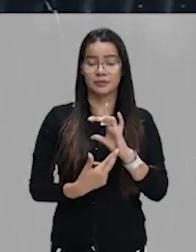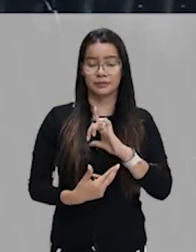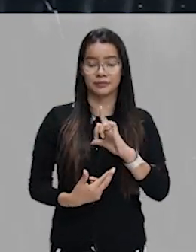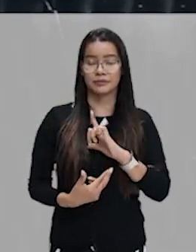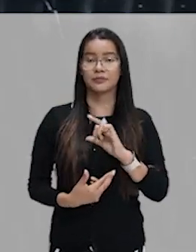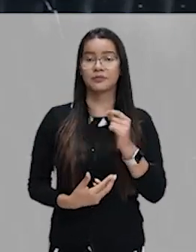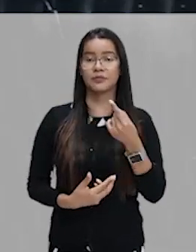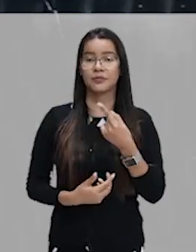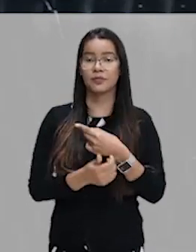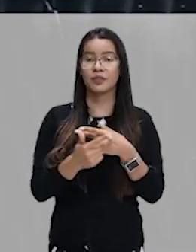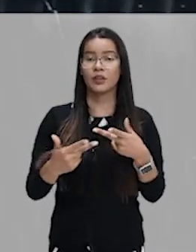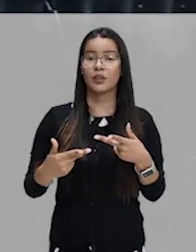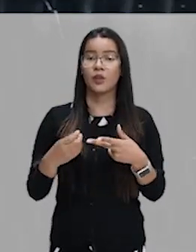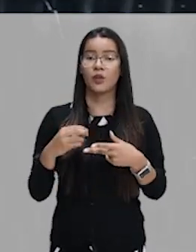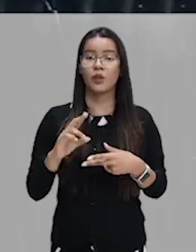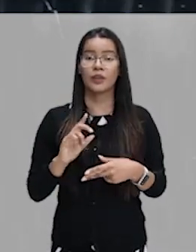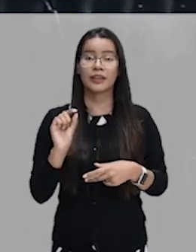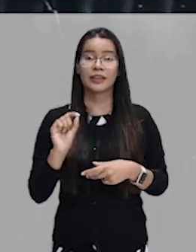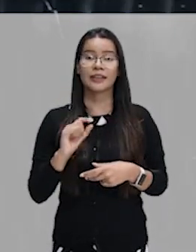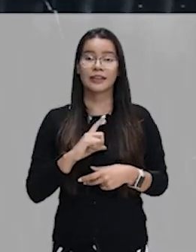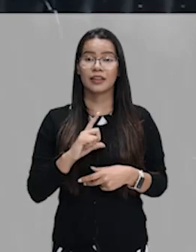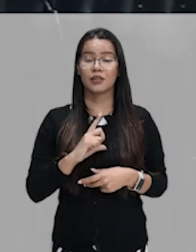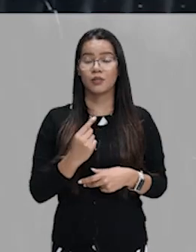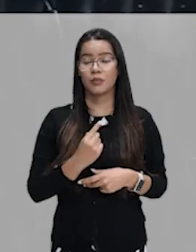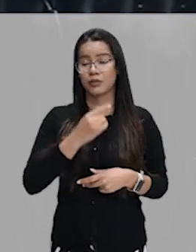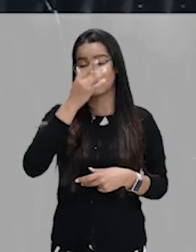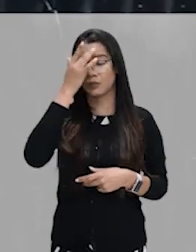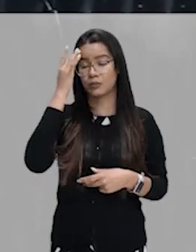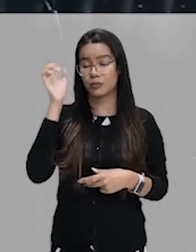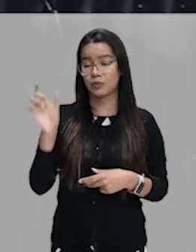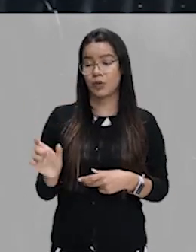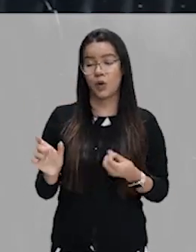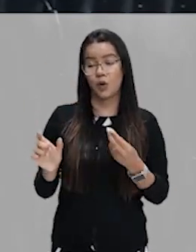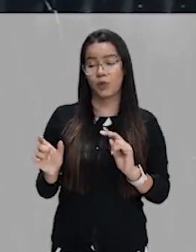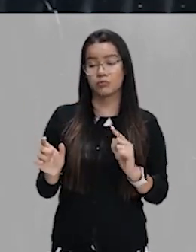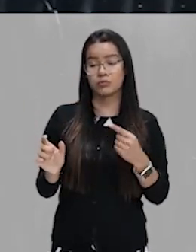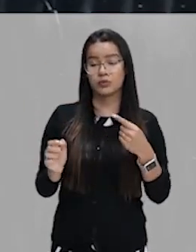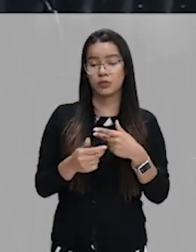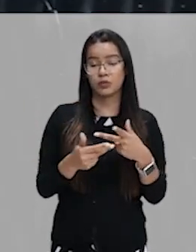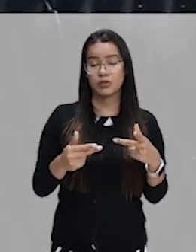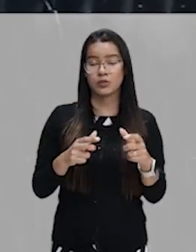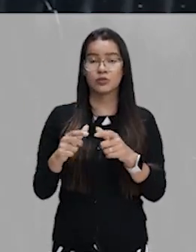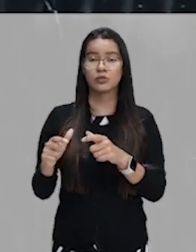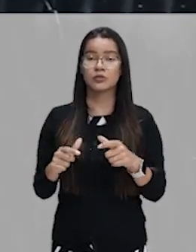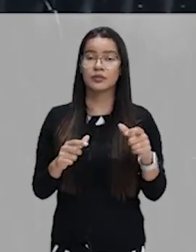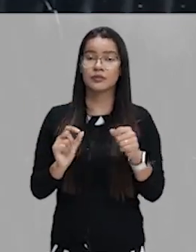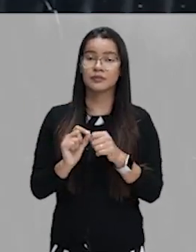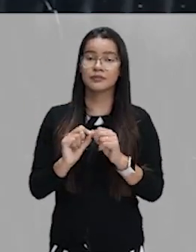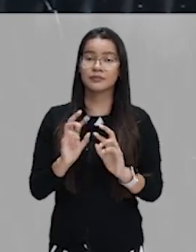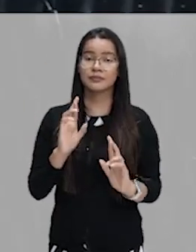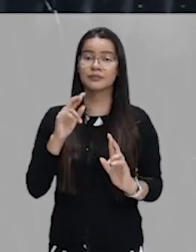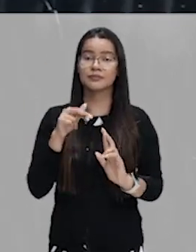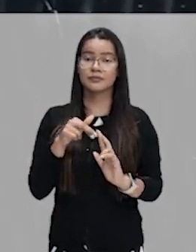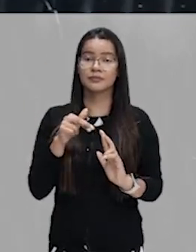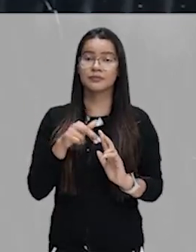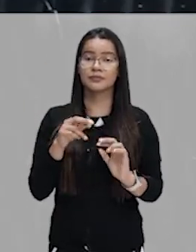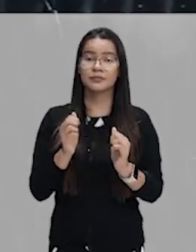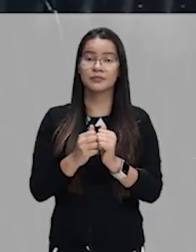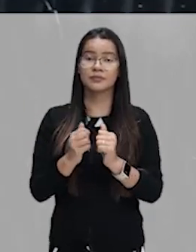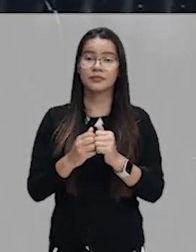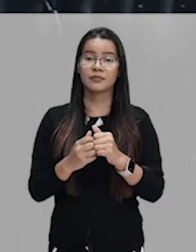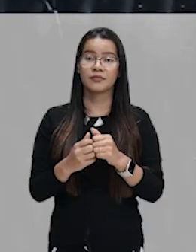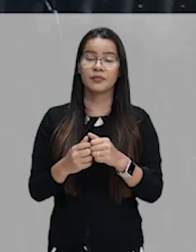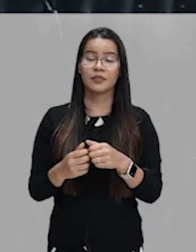coisa ou que tem alguma coisa ou alguém em algum lugar, fazendo essa referência com o